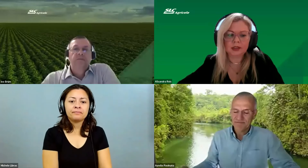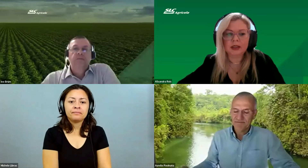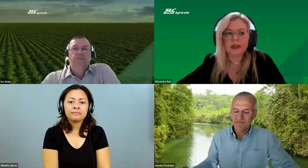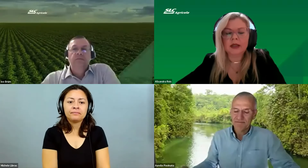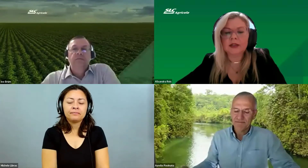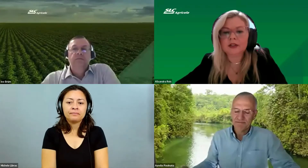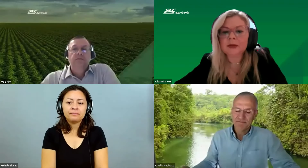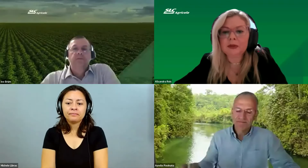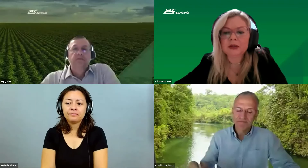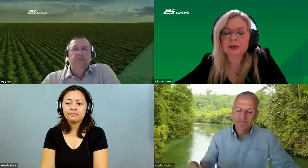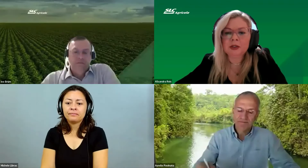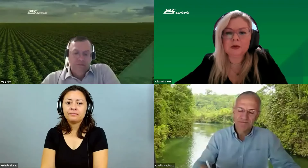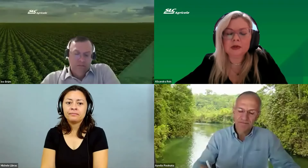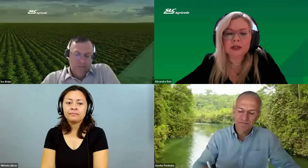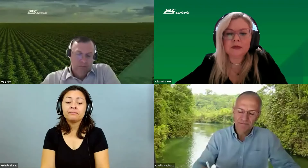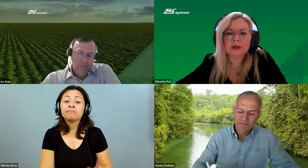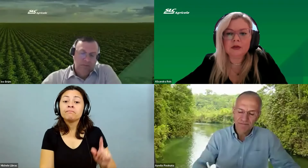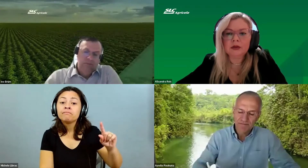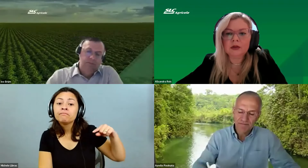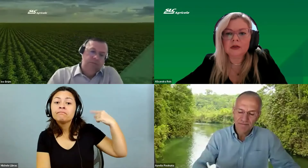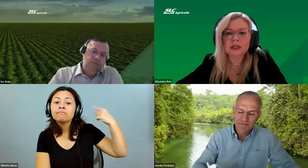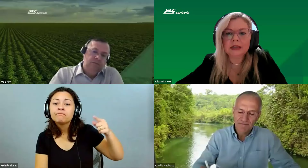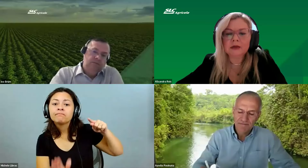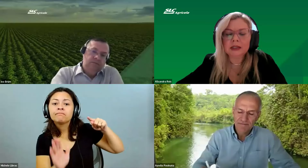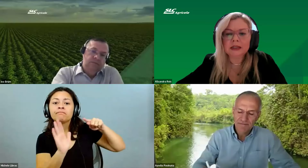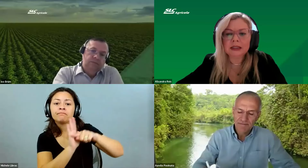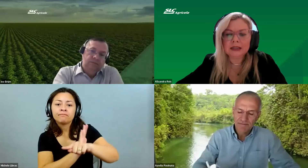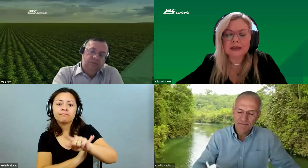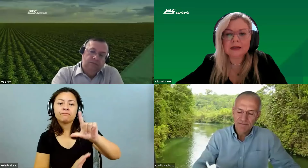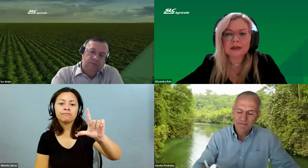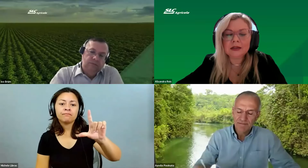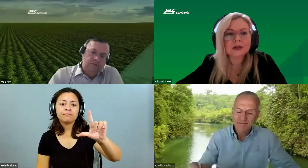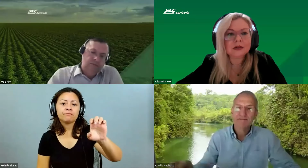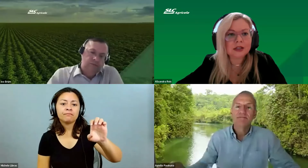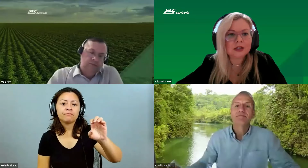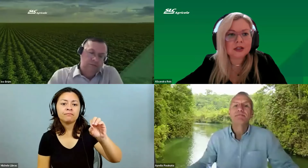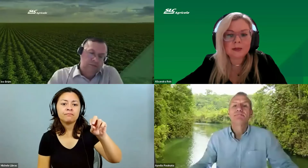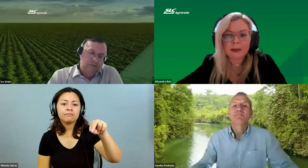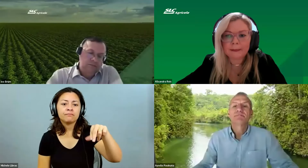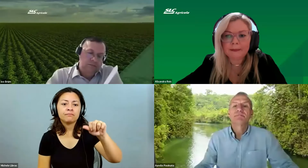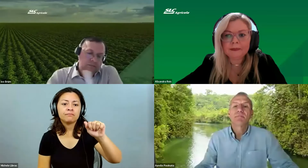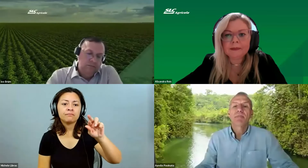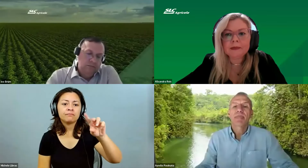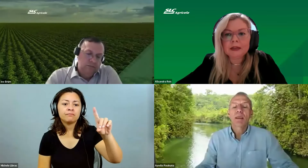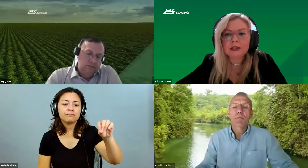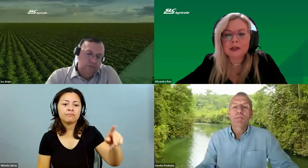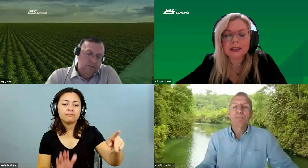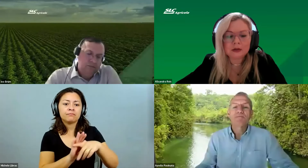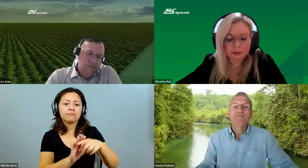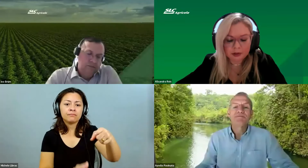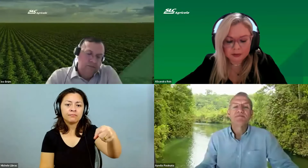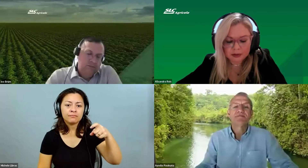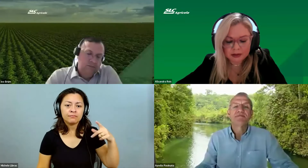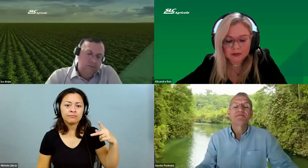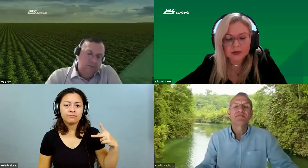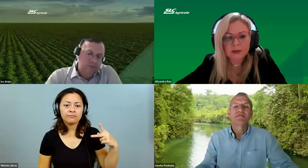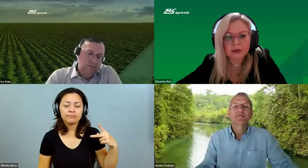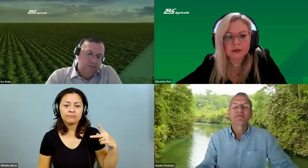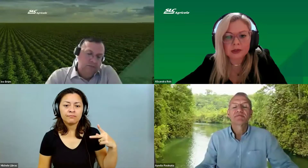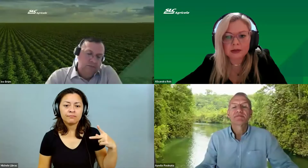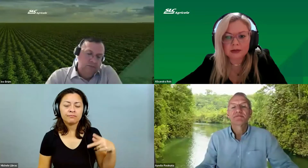né a nossa próxima pergunta vem do Senor Leonardo Alencar na lista de seu site da XP Leonardo pode